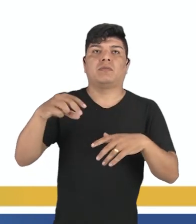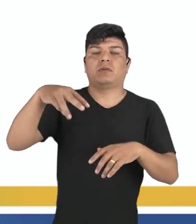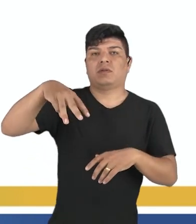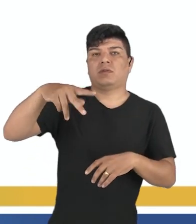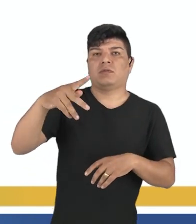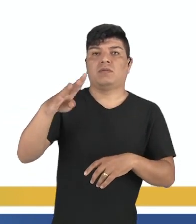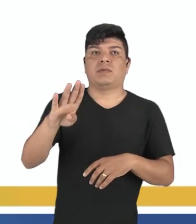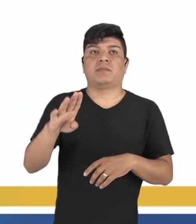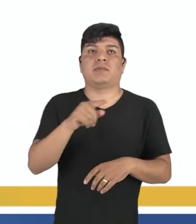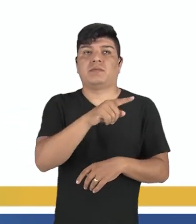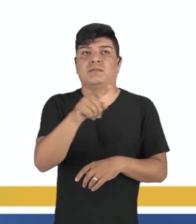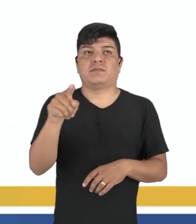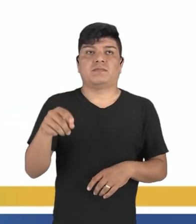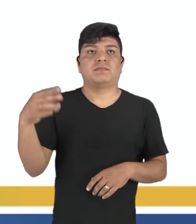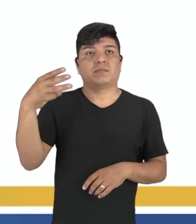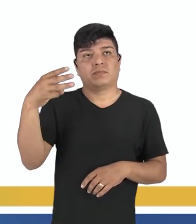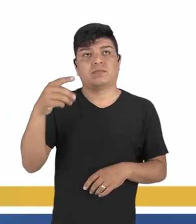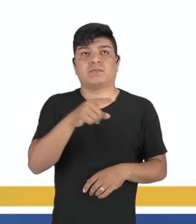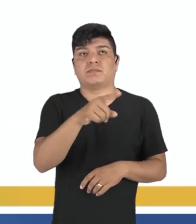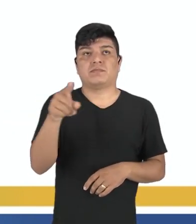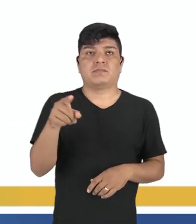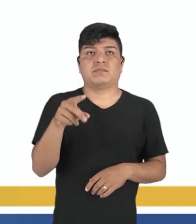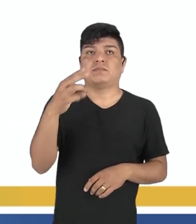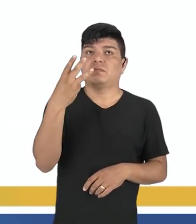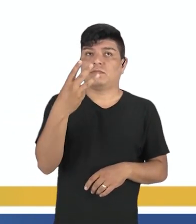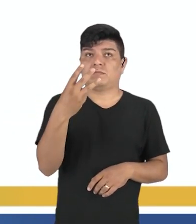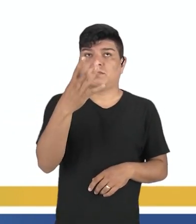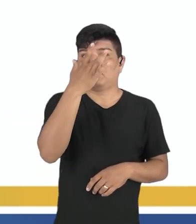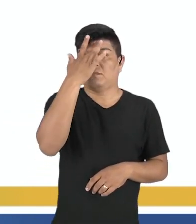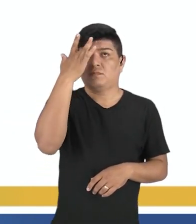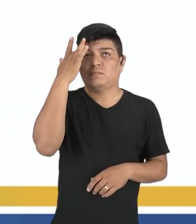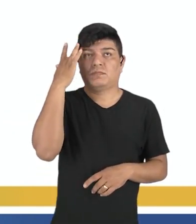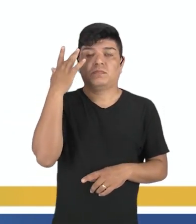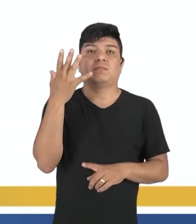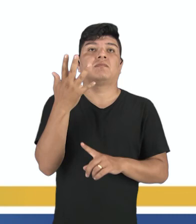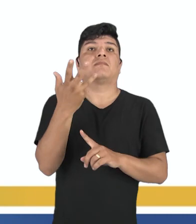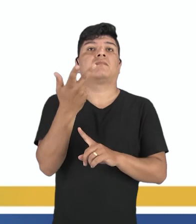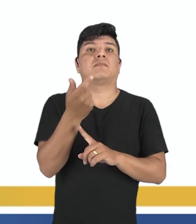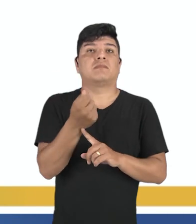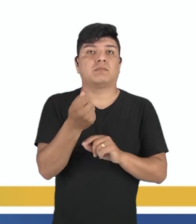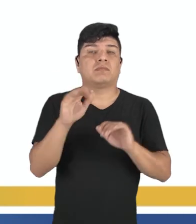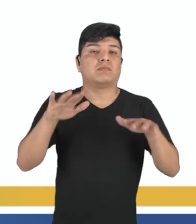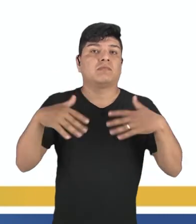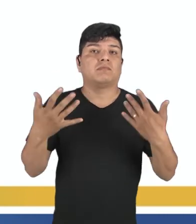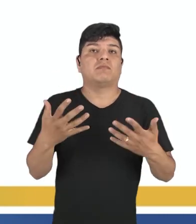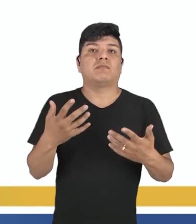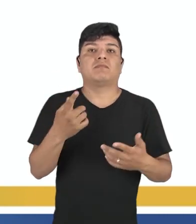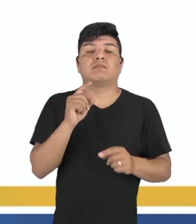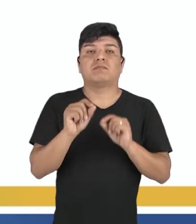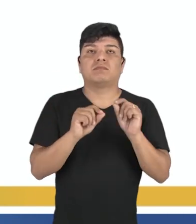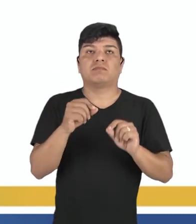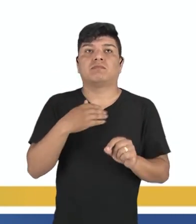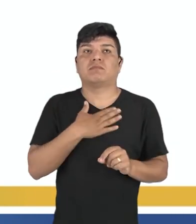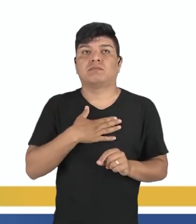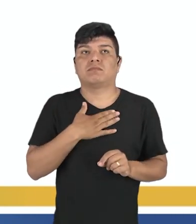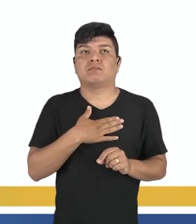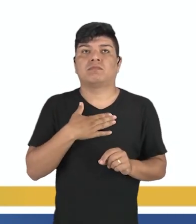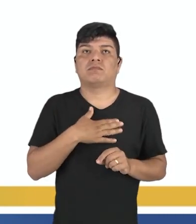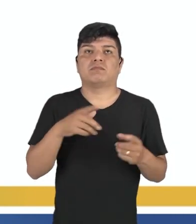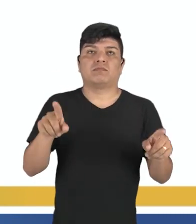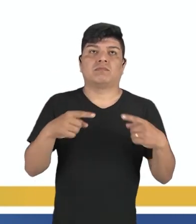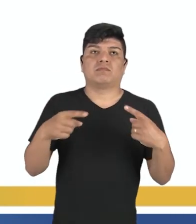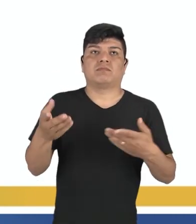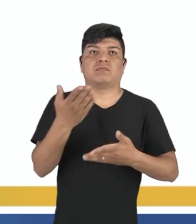3 artistas da música popular brasileira e destacar quais são os seus estilos musicais. E por fim,